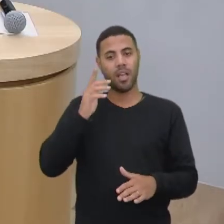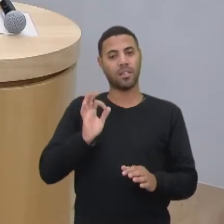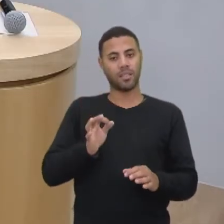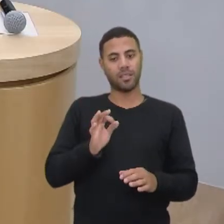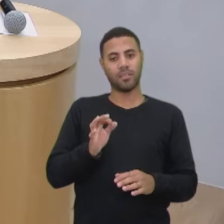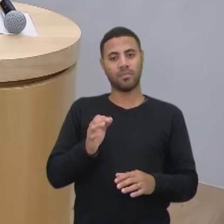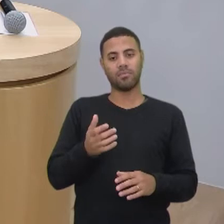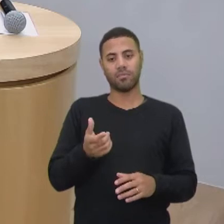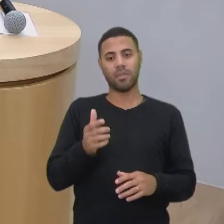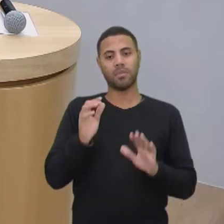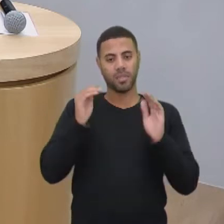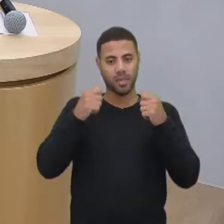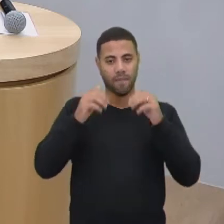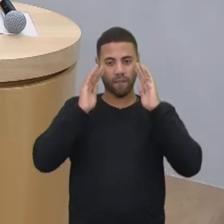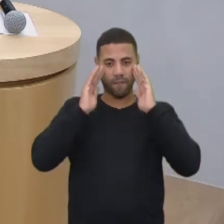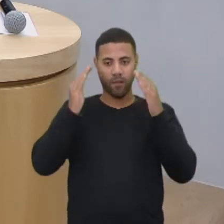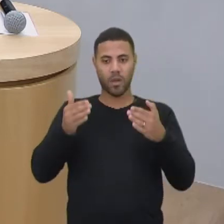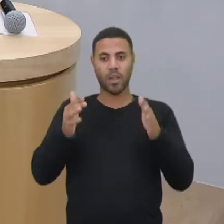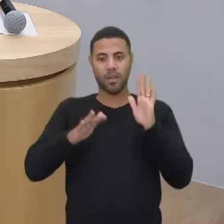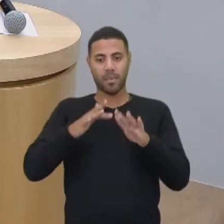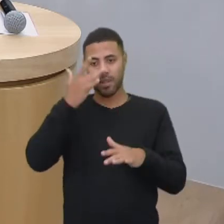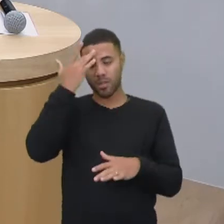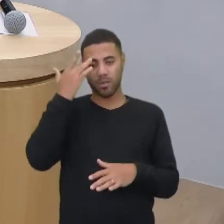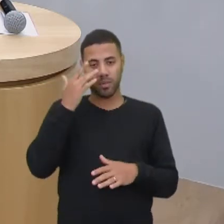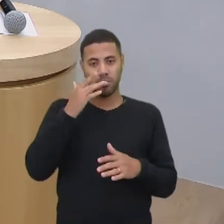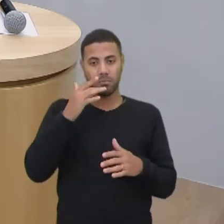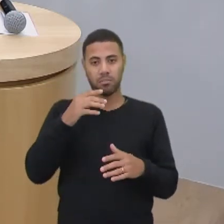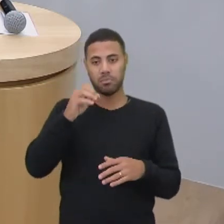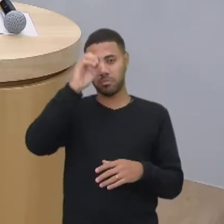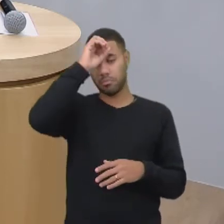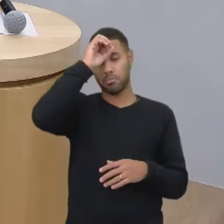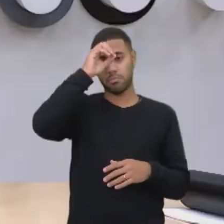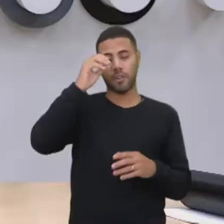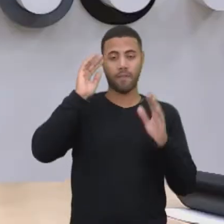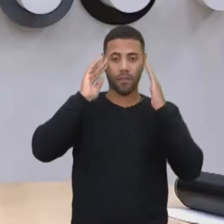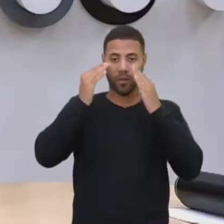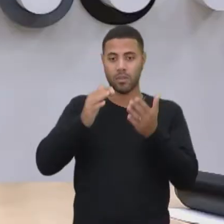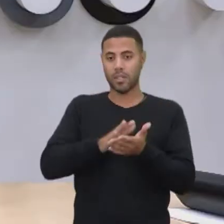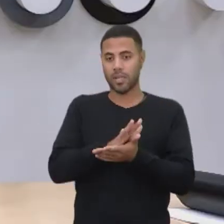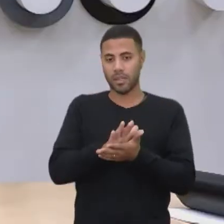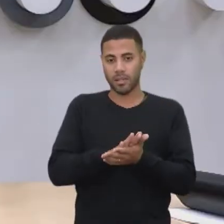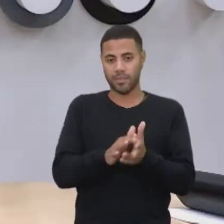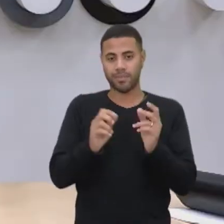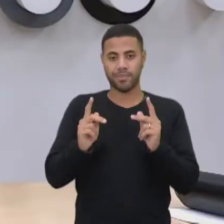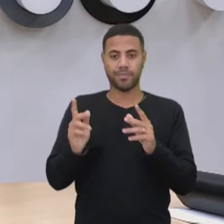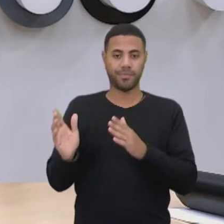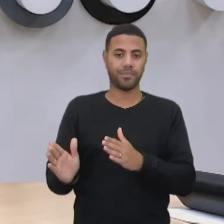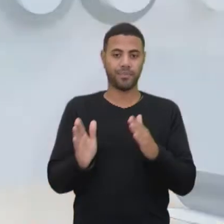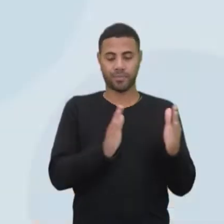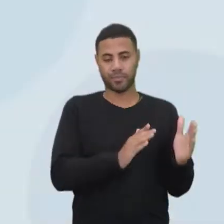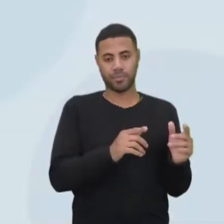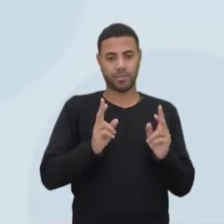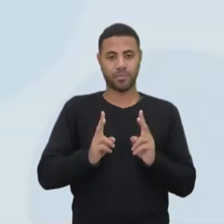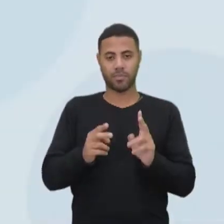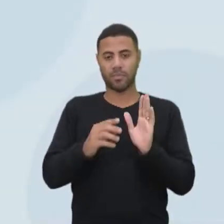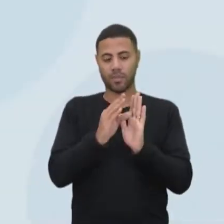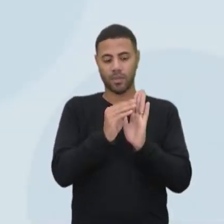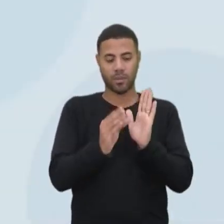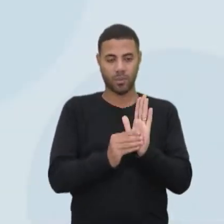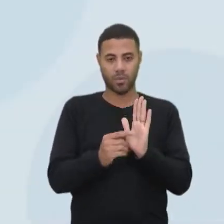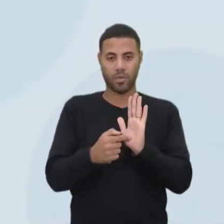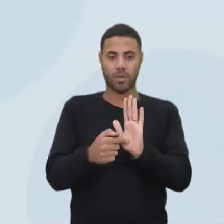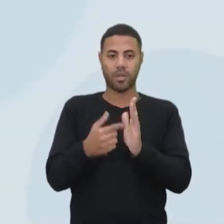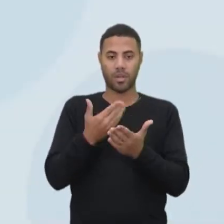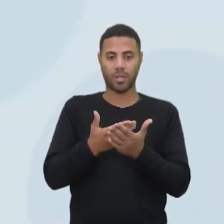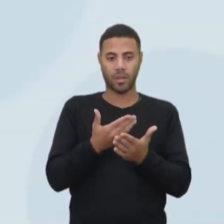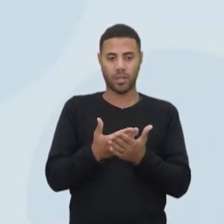foco, Precisa ter foco. E a pessoa não é acessada. Muito bem. Vamos ver mais aqui, o conteúdo da aula, só para saber.